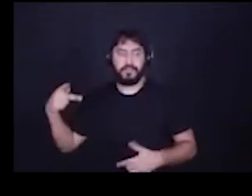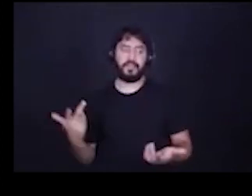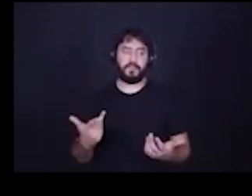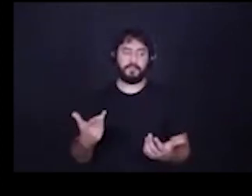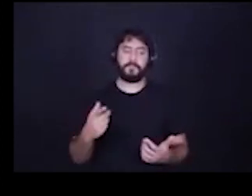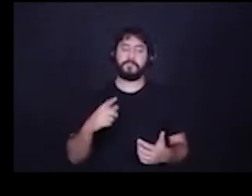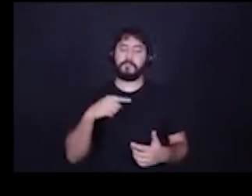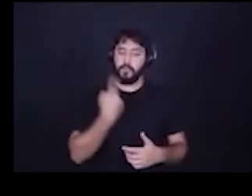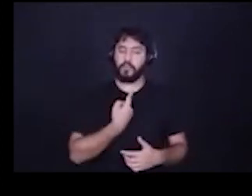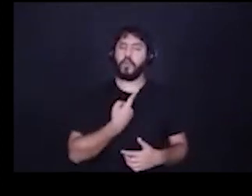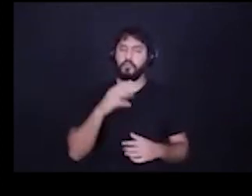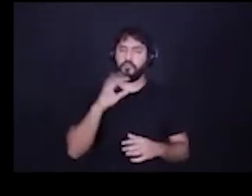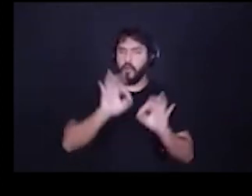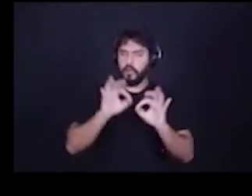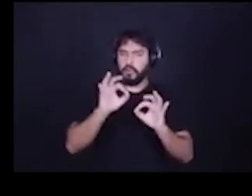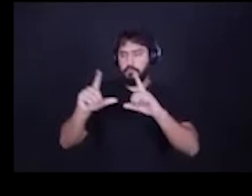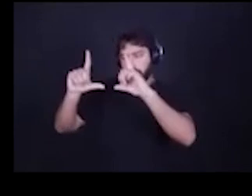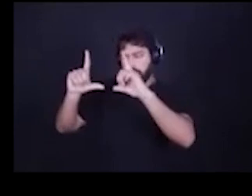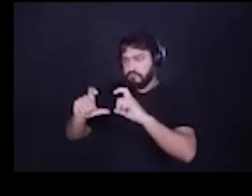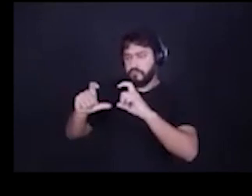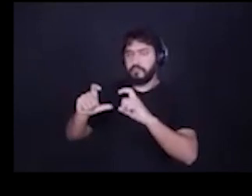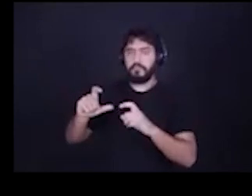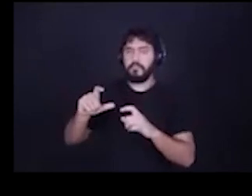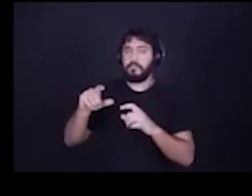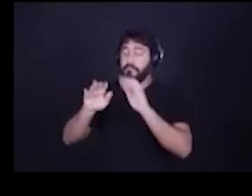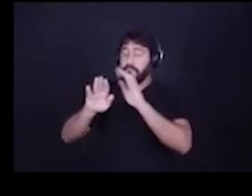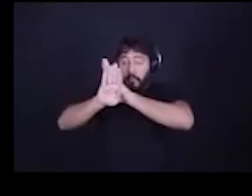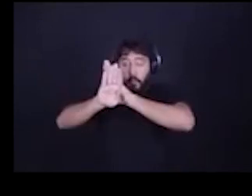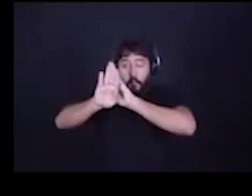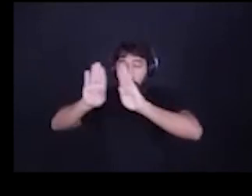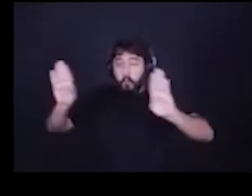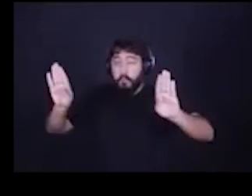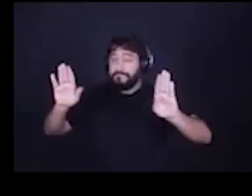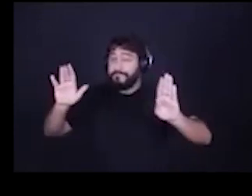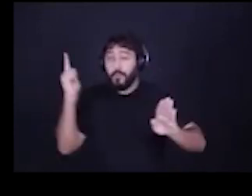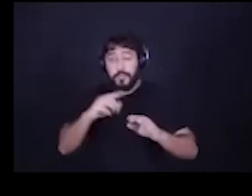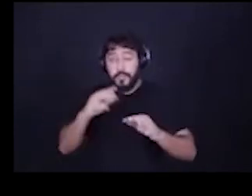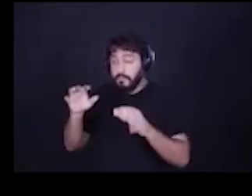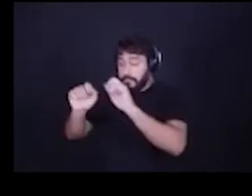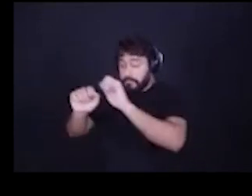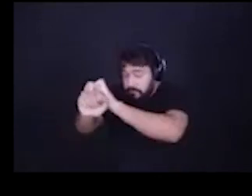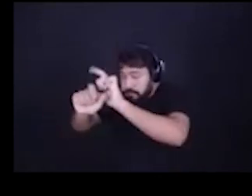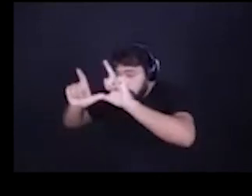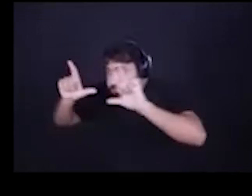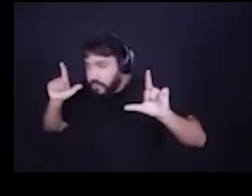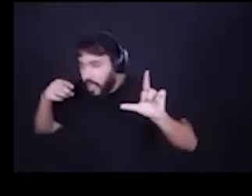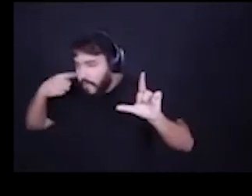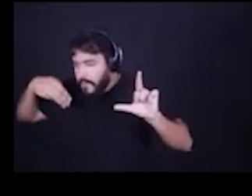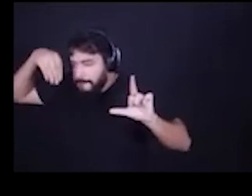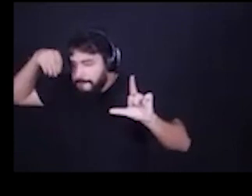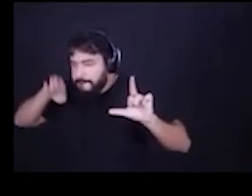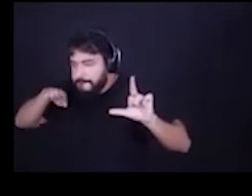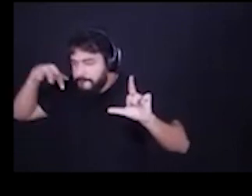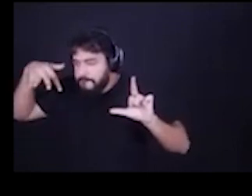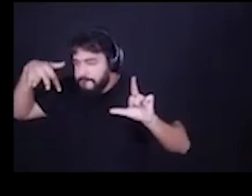fotografia em altíssima resolução dessa tela, em que você conseguia ver, assim, sei lá, um pelo de pincel preso ali, você vê a textura da